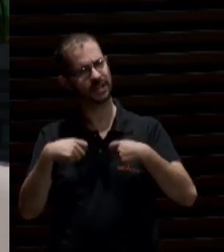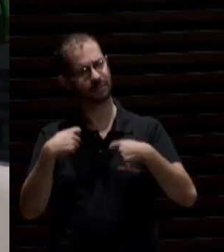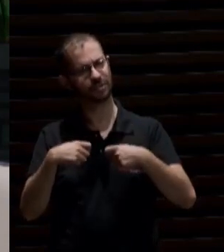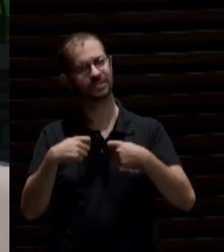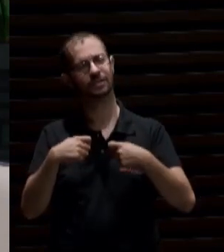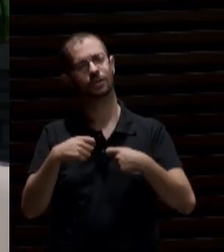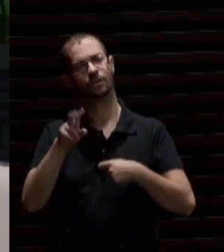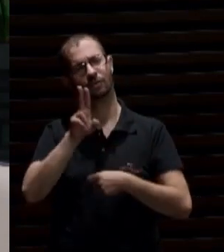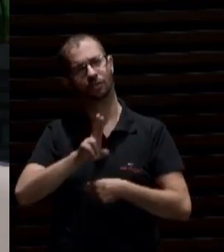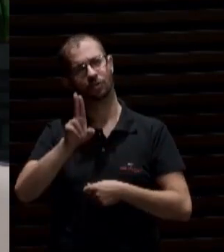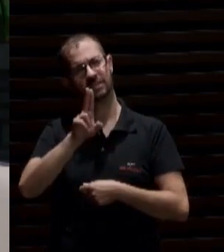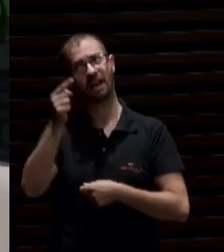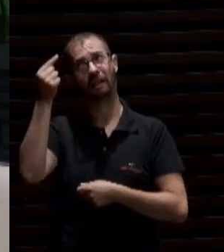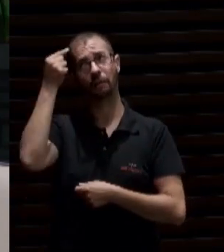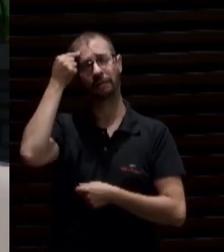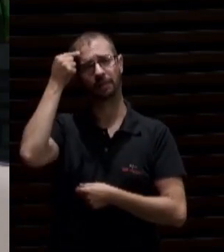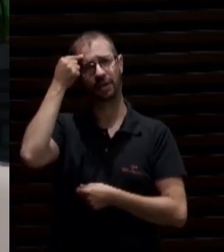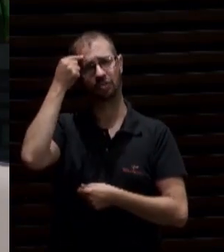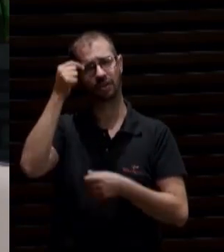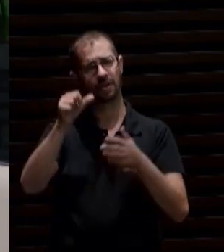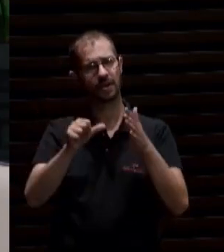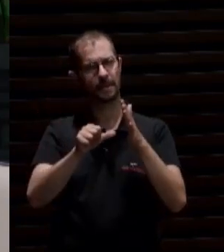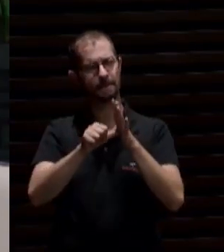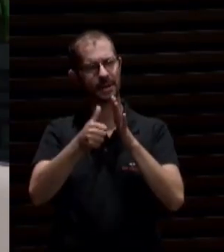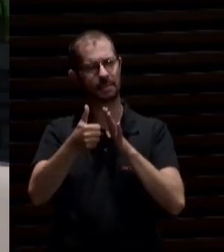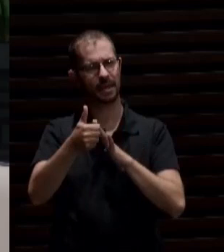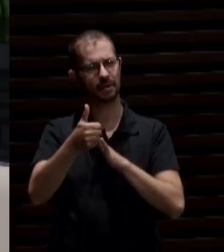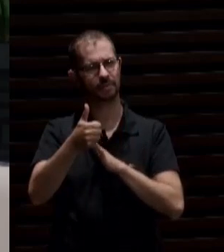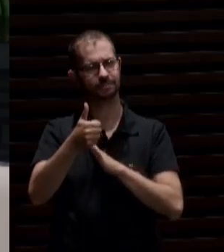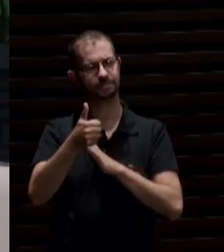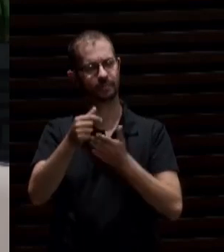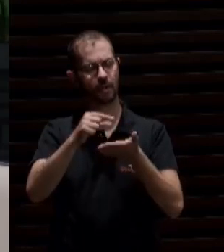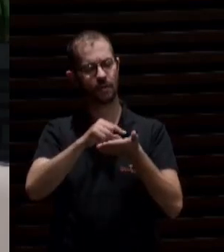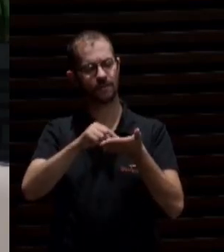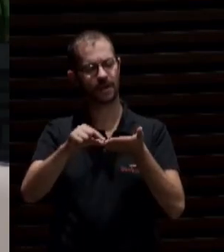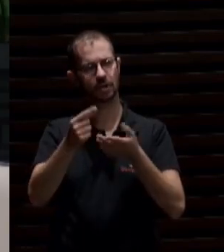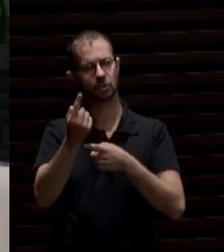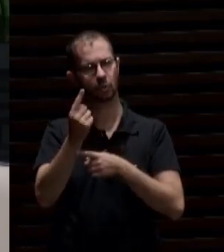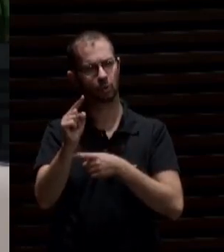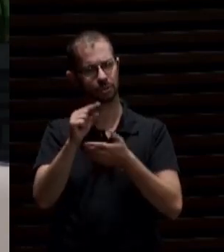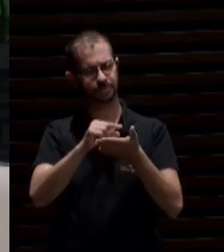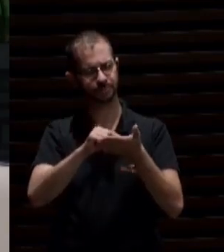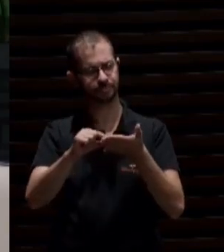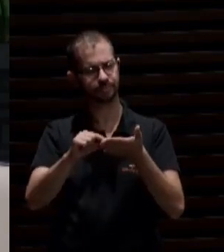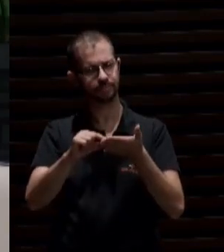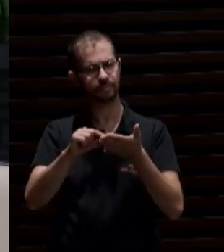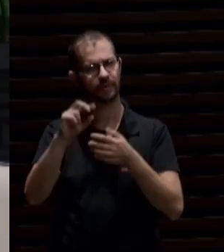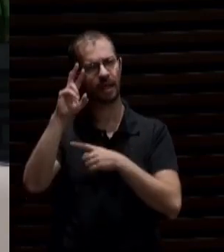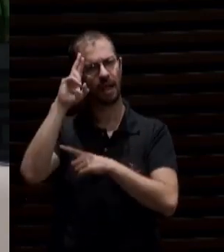mente. A primeira, retomando um pouco do último verso, do penúltimo verso. Ao